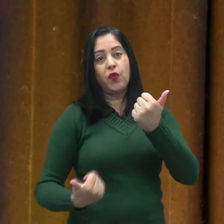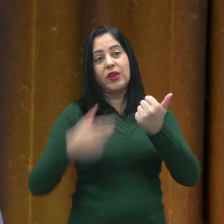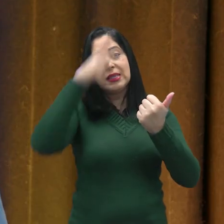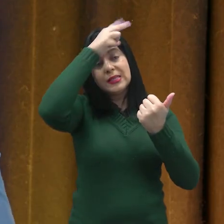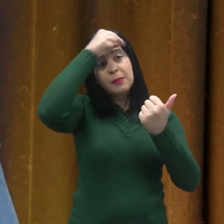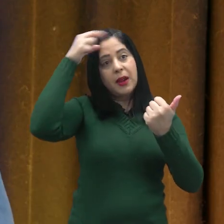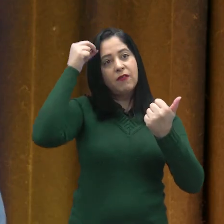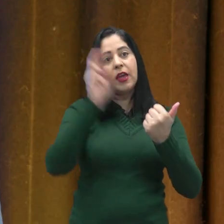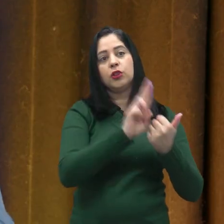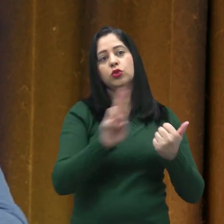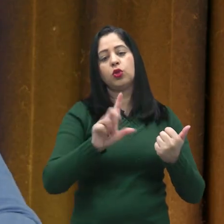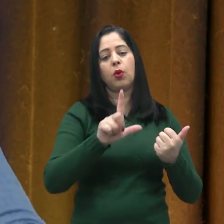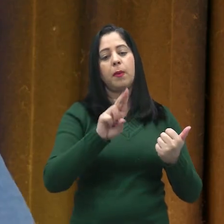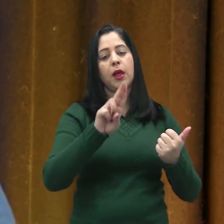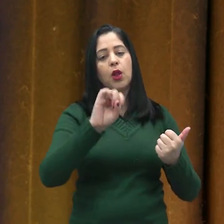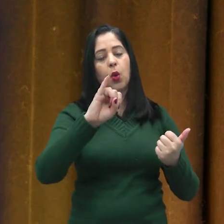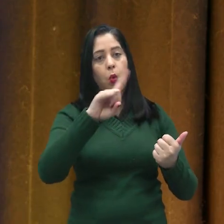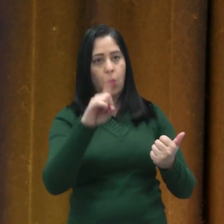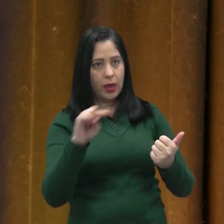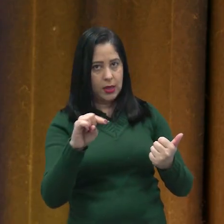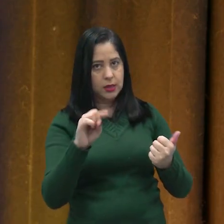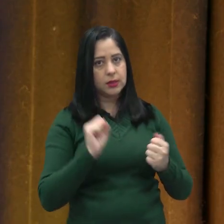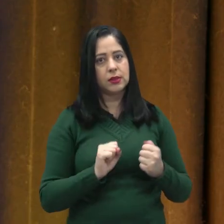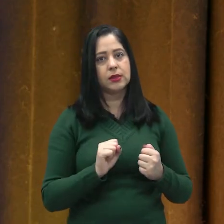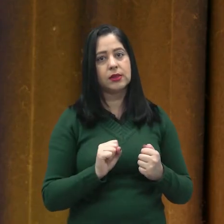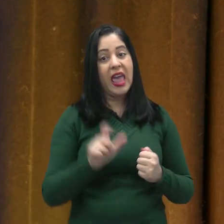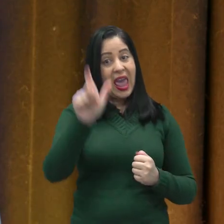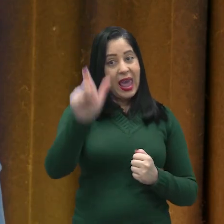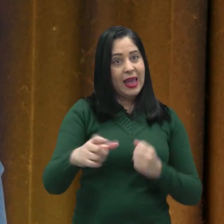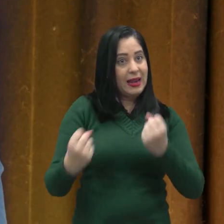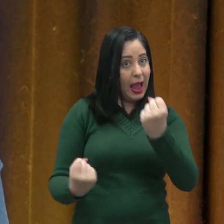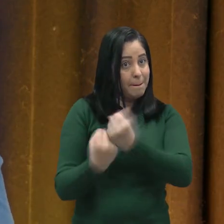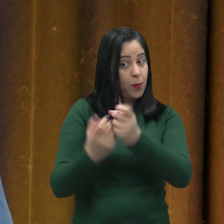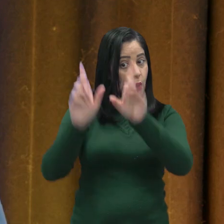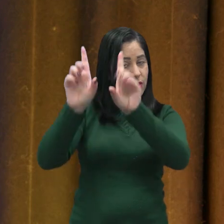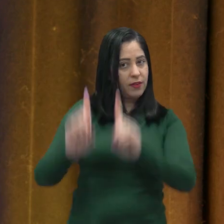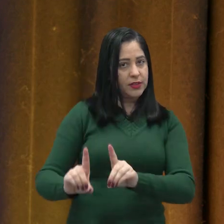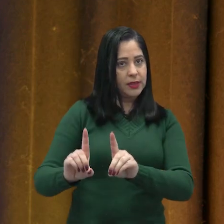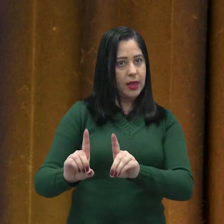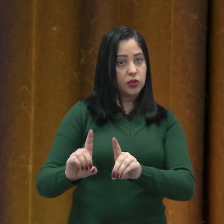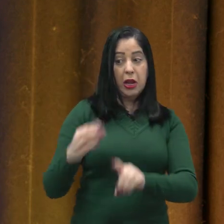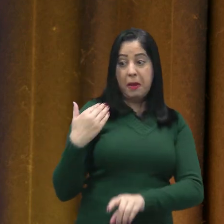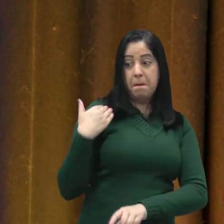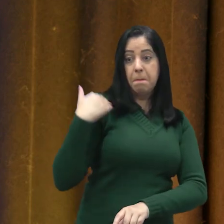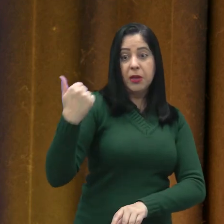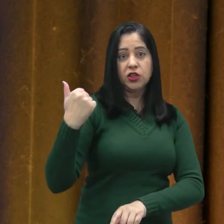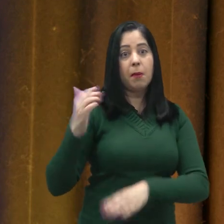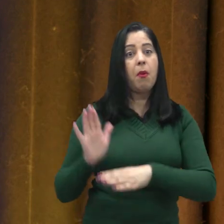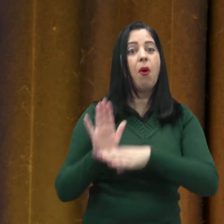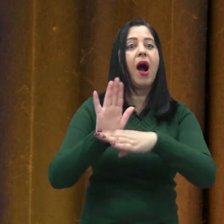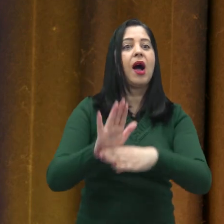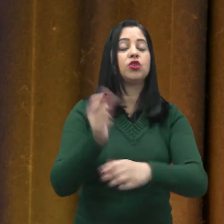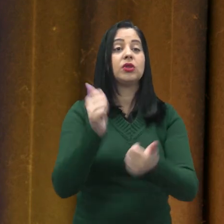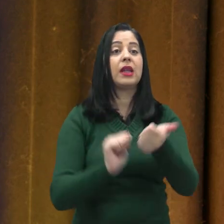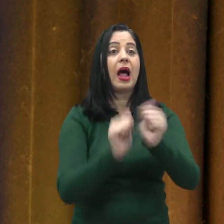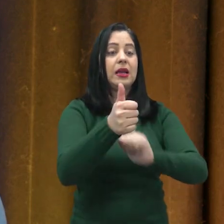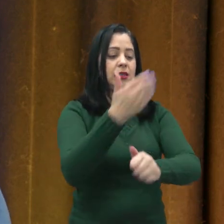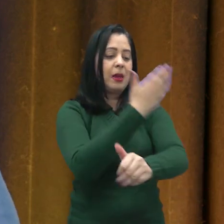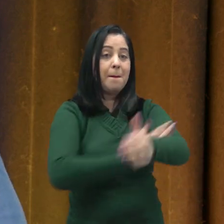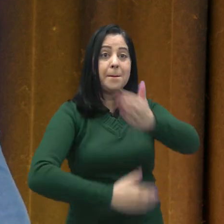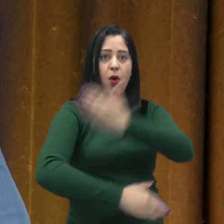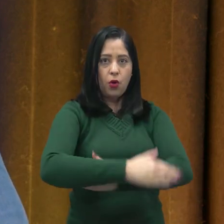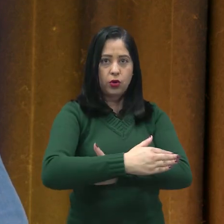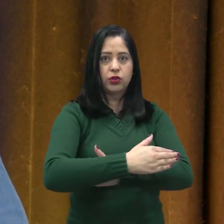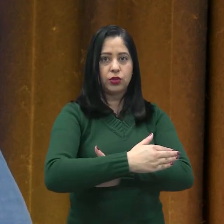Luiz Antônio, que tinha um trabalho muito forte na questão de apoio à pessoa com deficiência, e me chamou também para ajudar no Paradesporto. Foi quando a